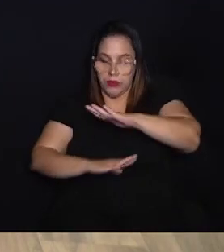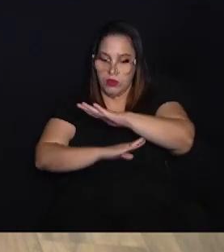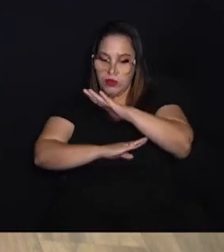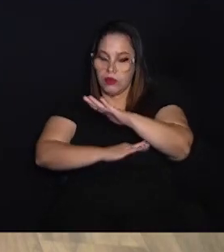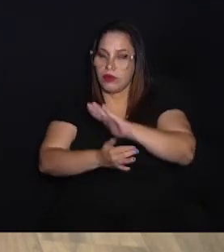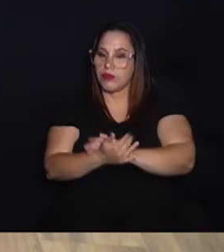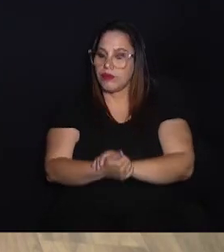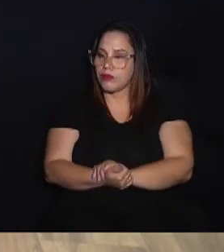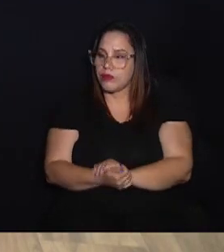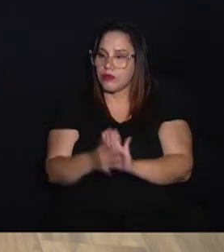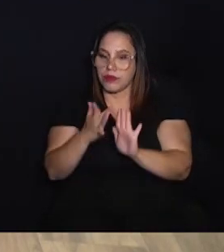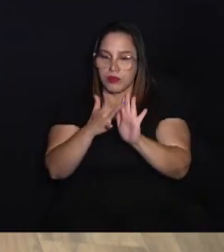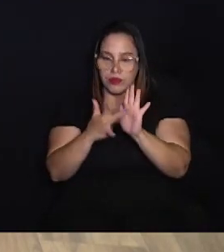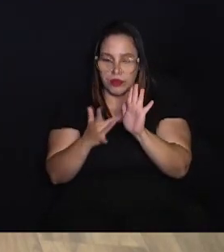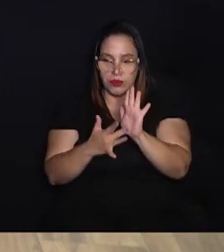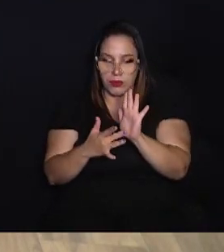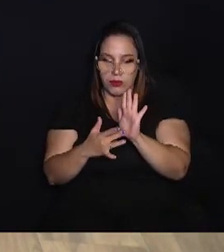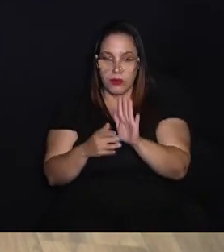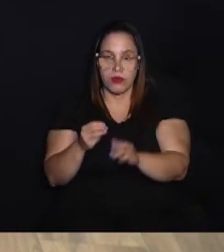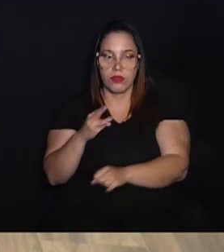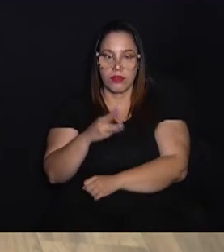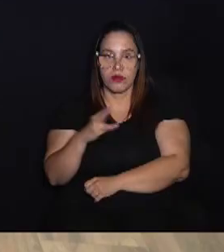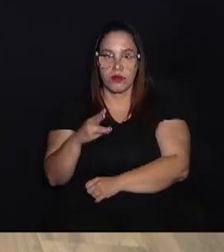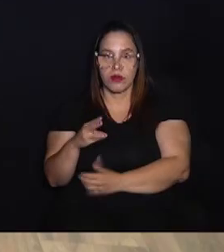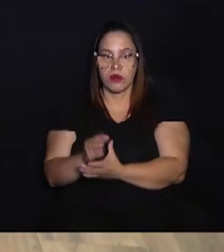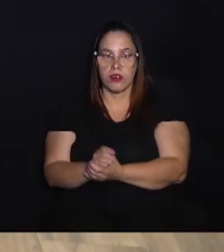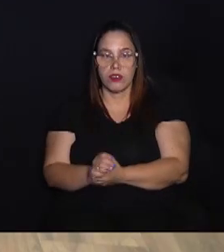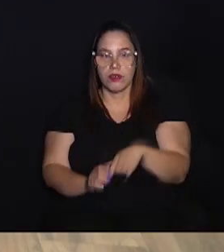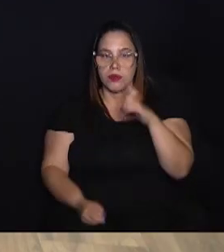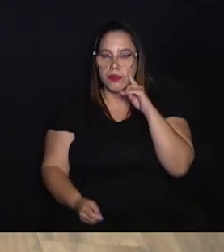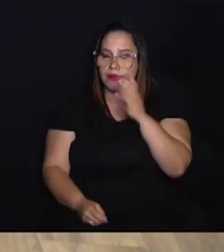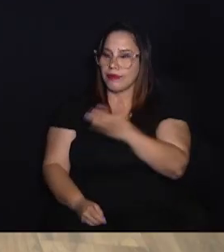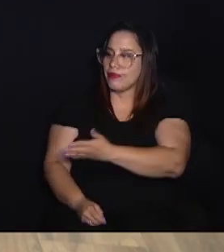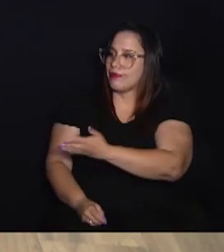Campinas. A pauta completa lá no site